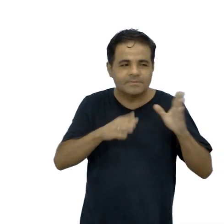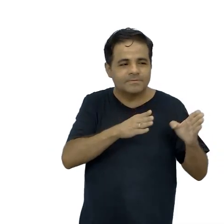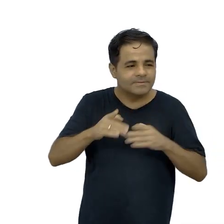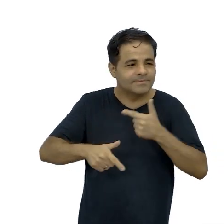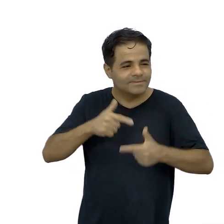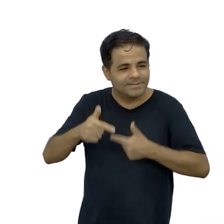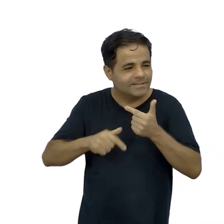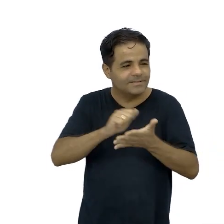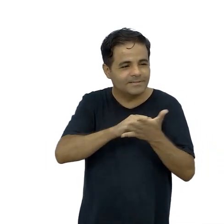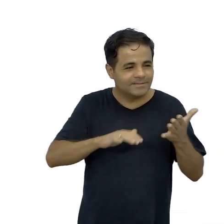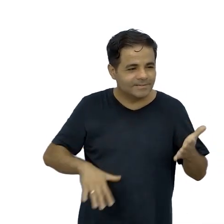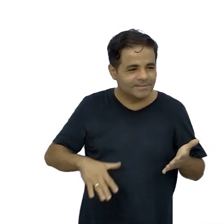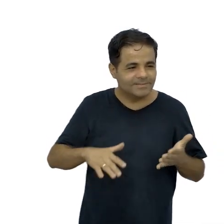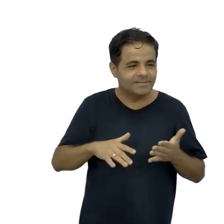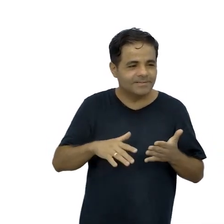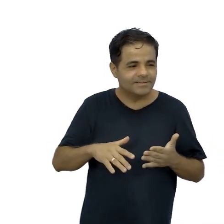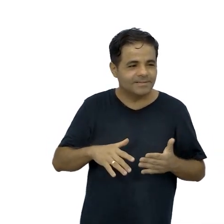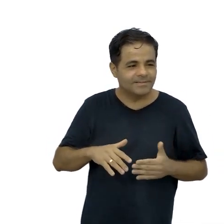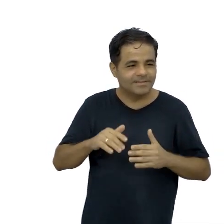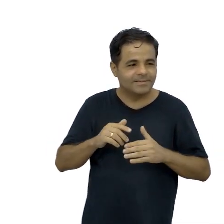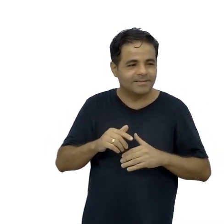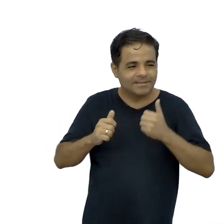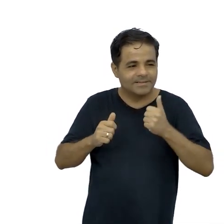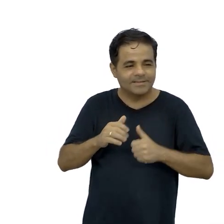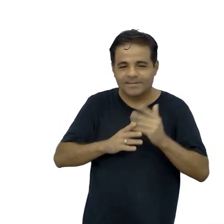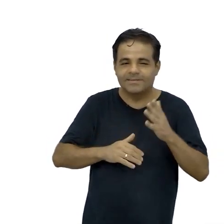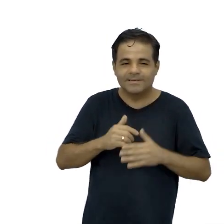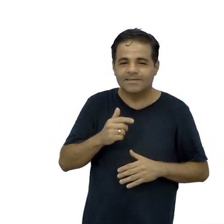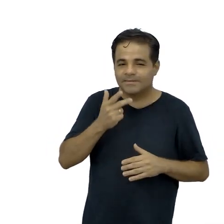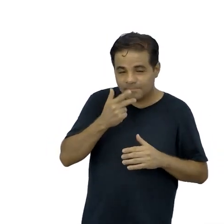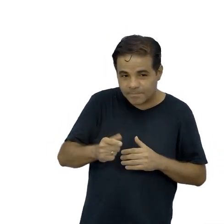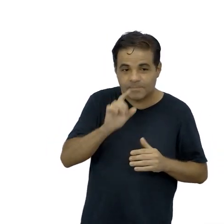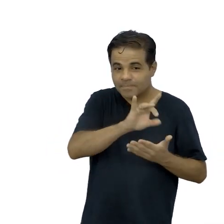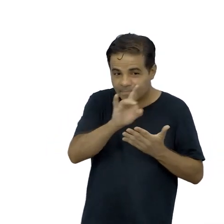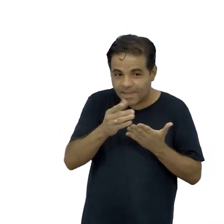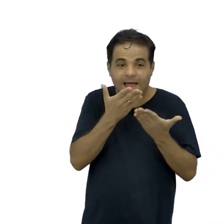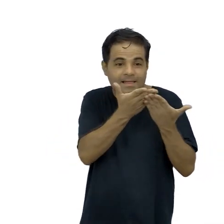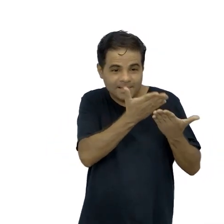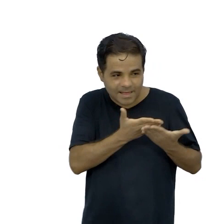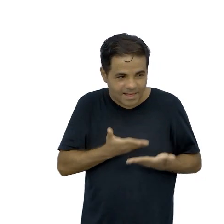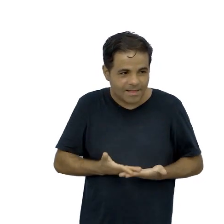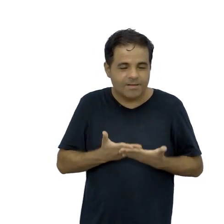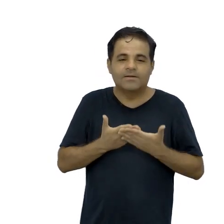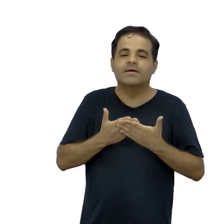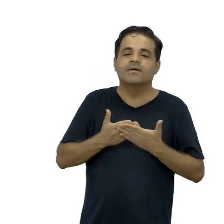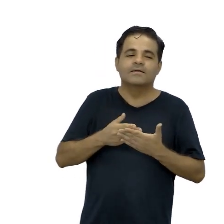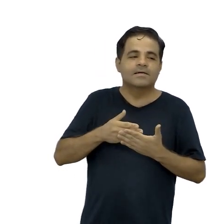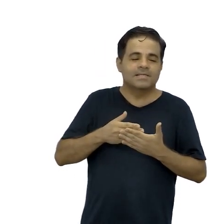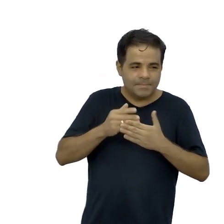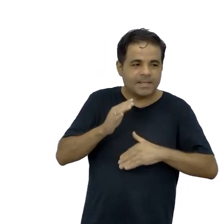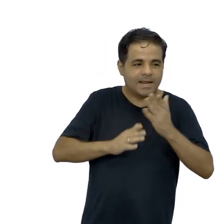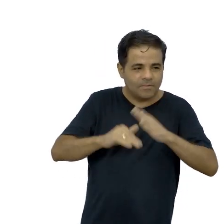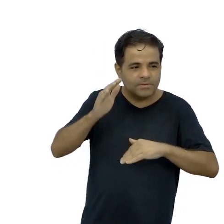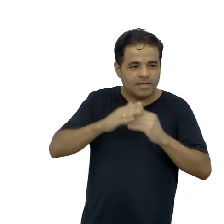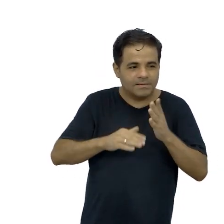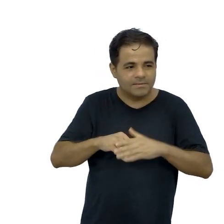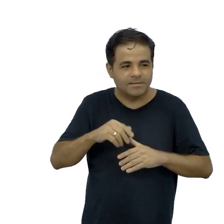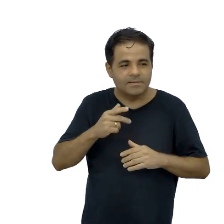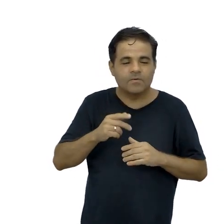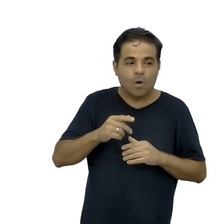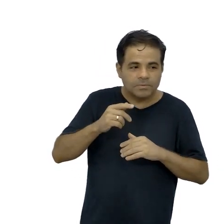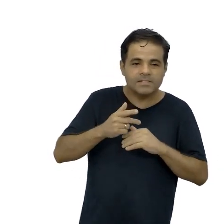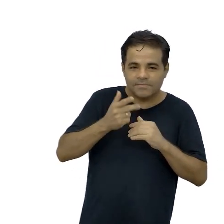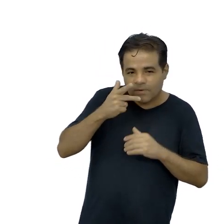de atividades 1, ela tem 8 aulas, cada aula tem o seu conteúdo, tem a sua temática